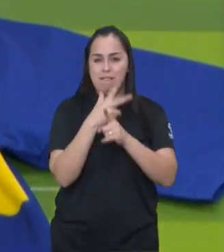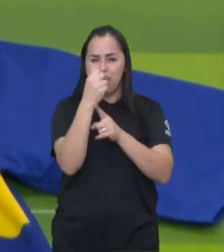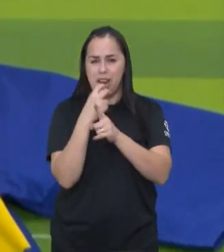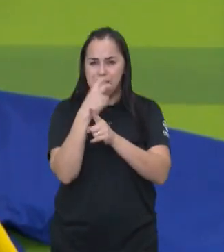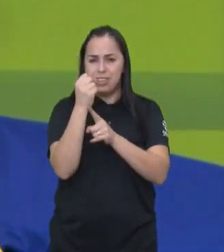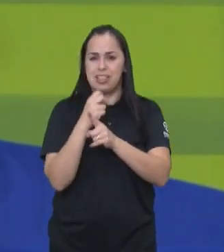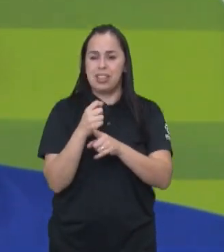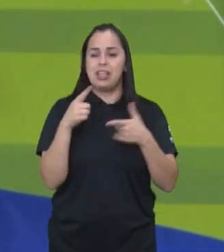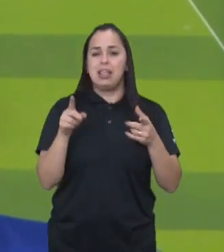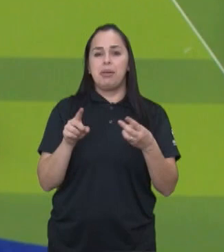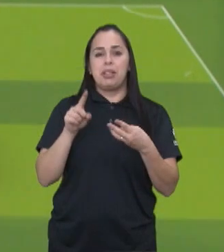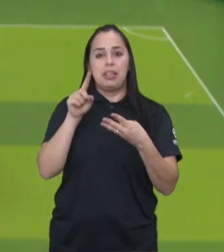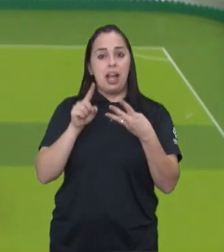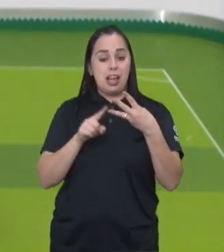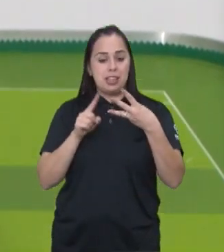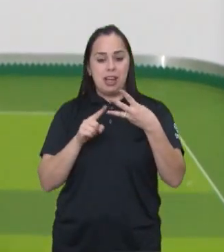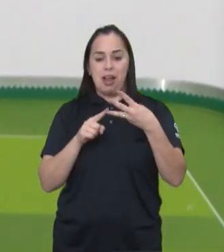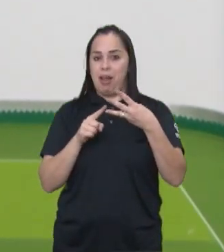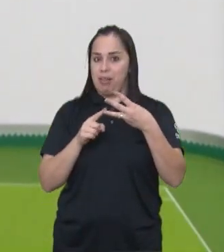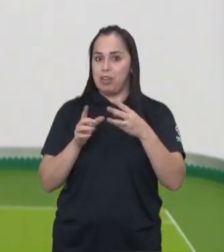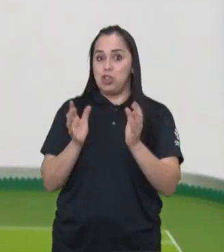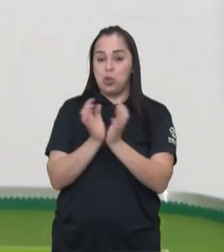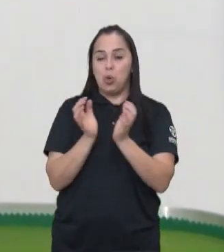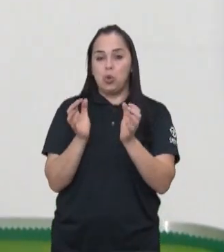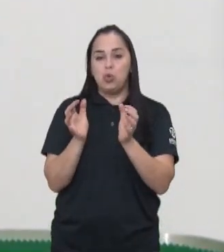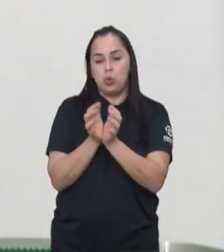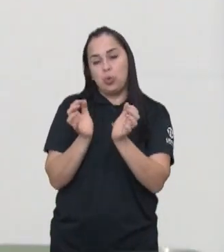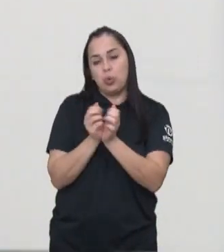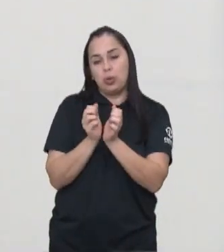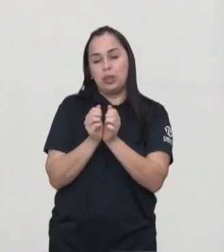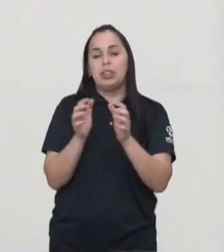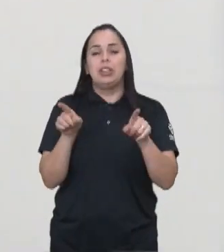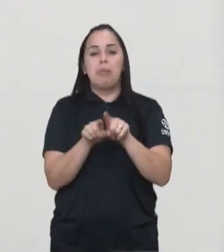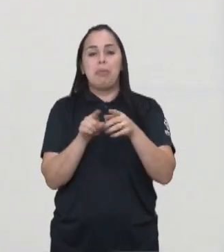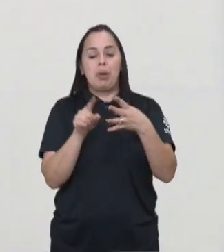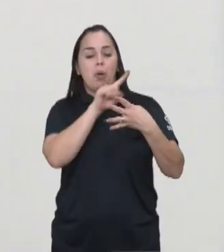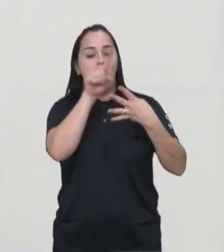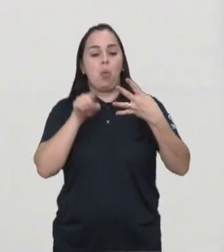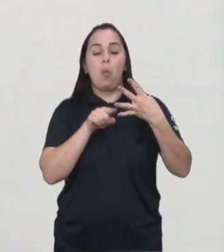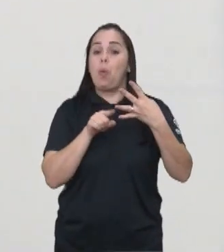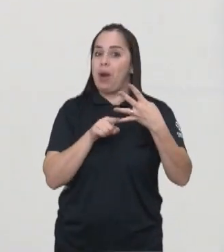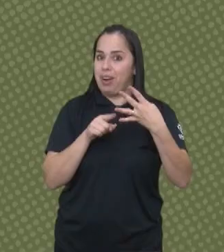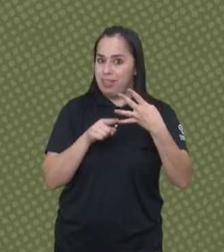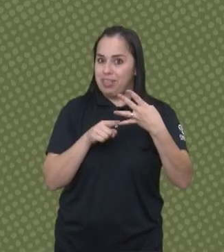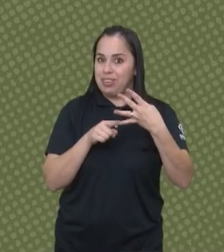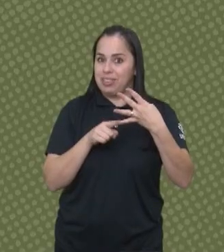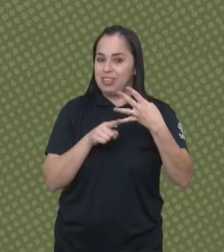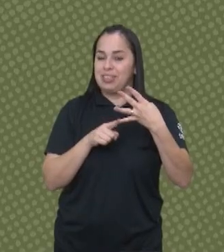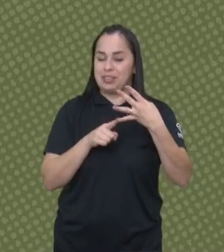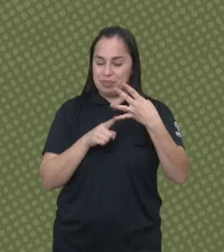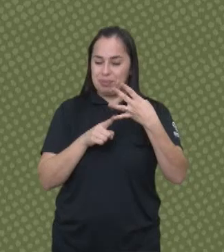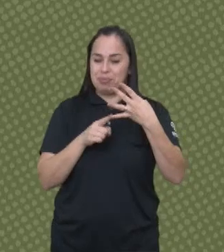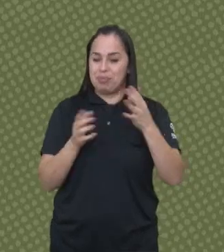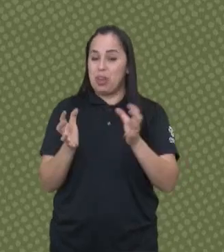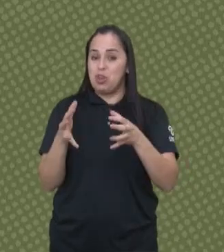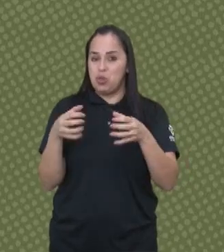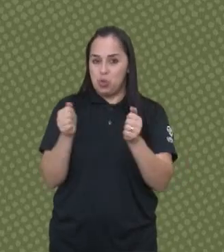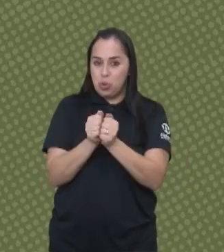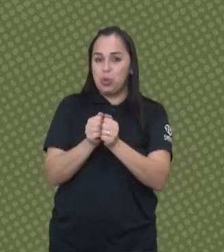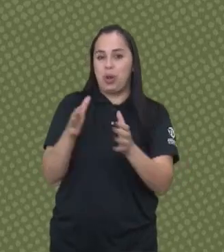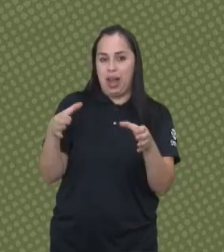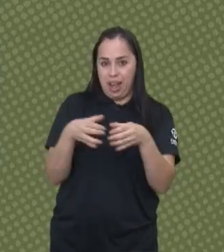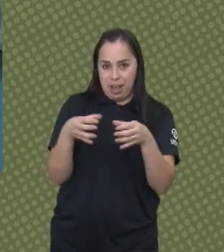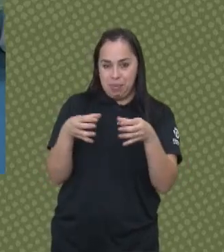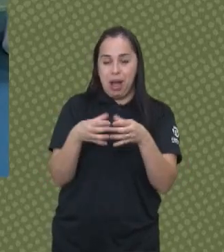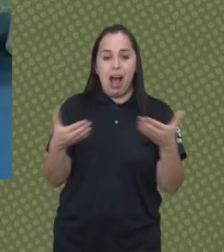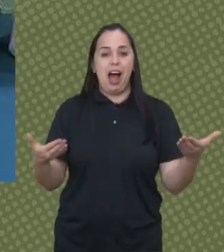expressivos, como o terceiro lugar por equipes em 2018 e o quarto lugar em 2019. Agora, Tonil quer aumentar